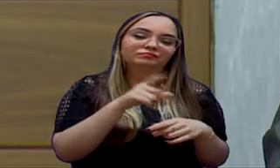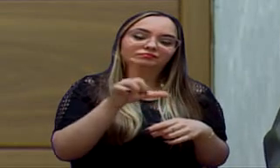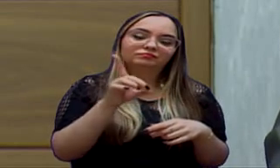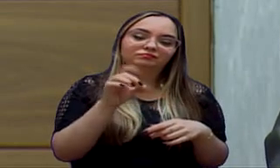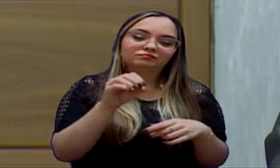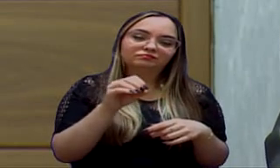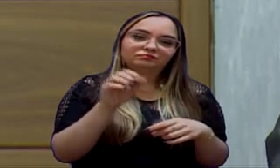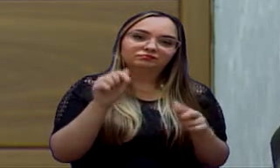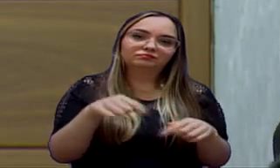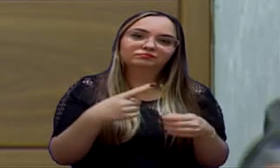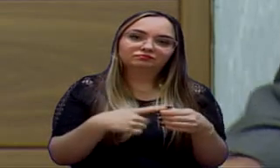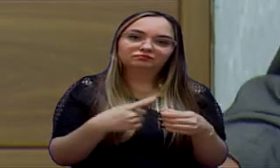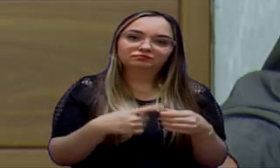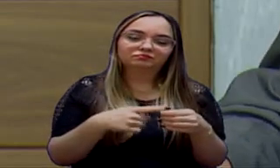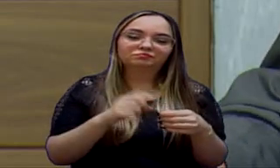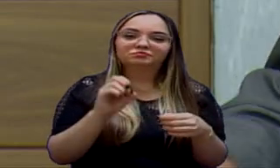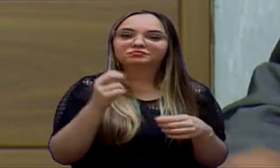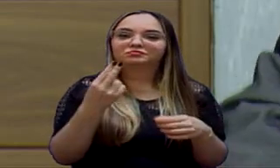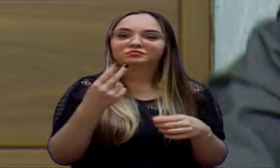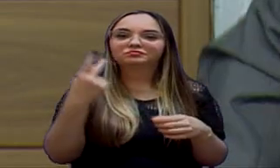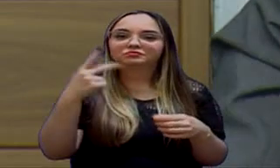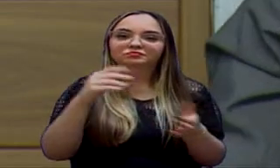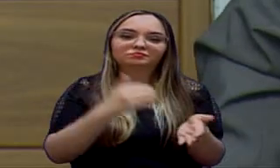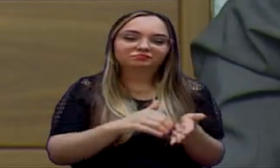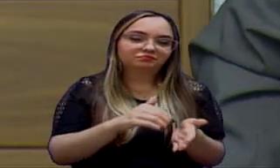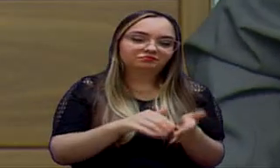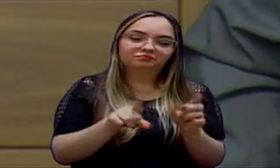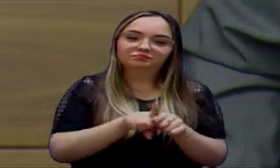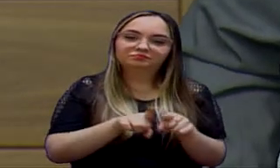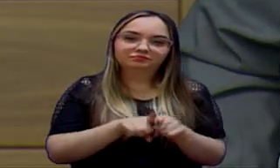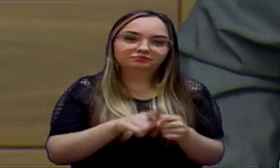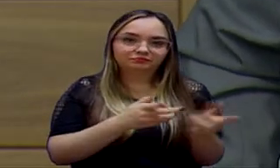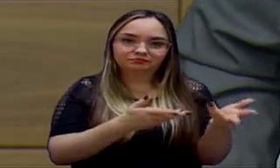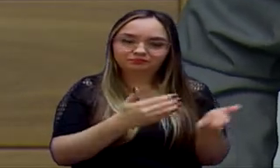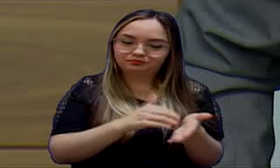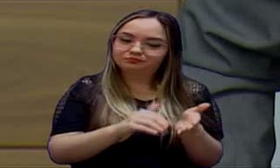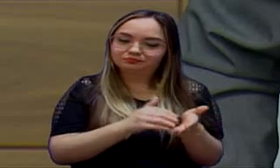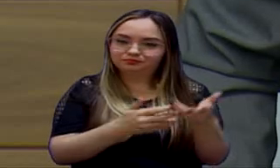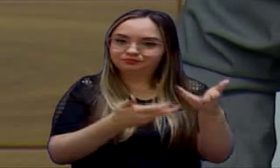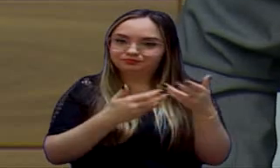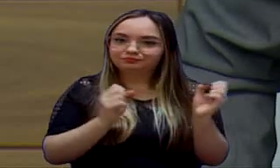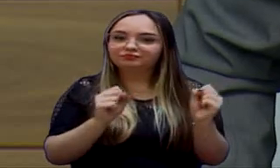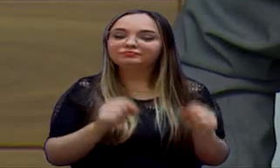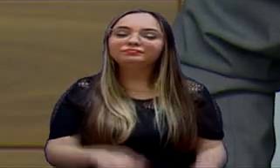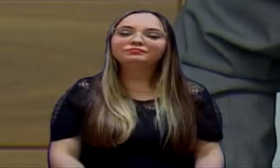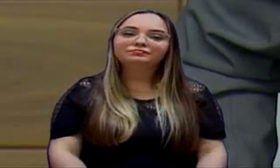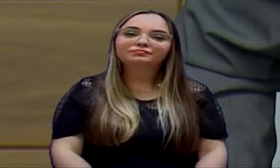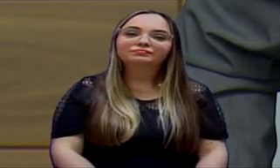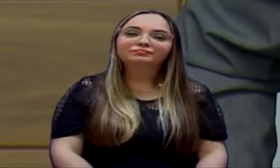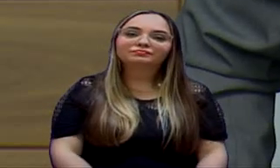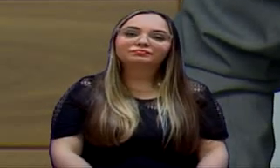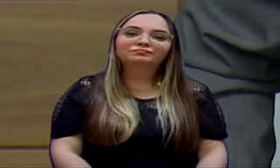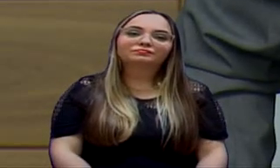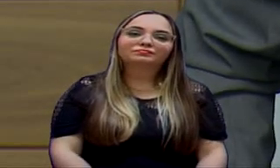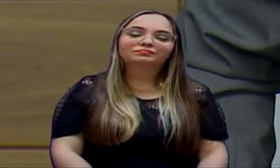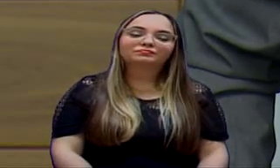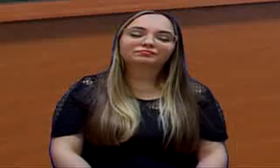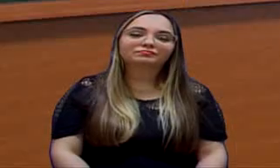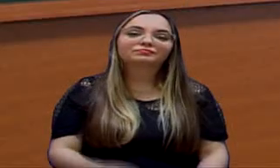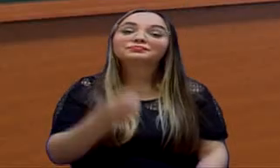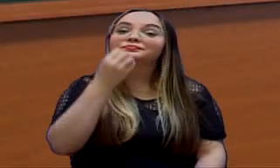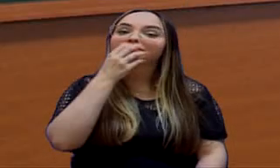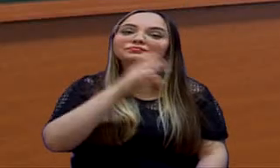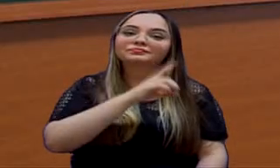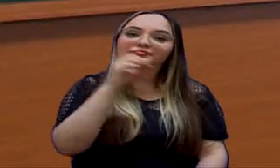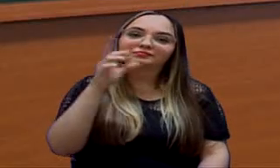do município quanto da sua secretaria também com a palavra secretário muito bom muito bom dia